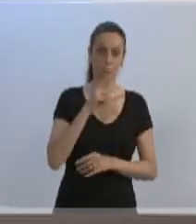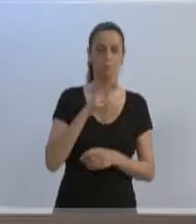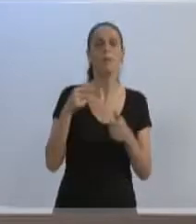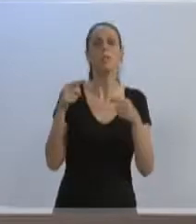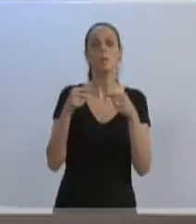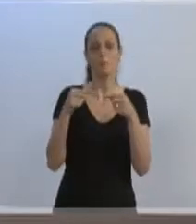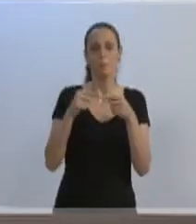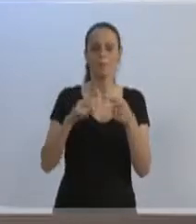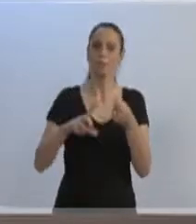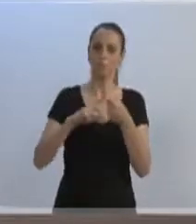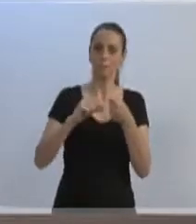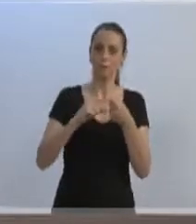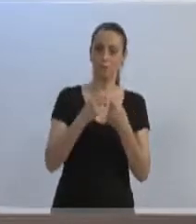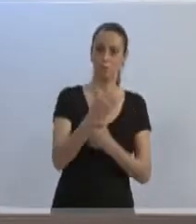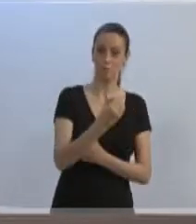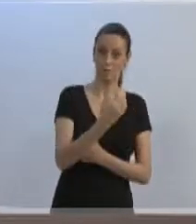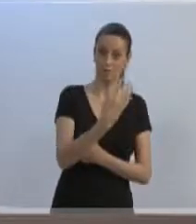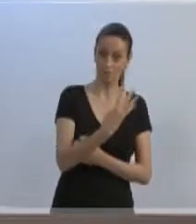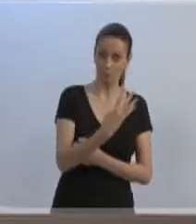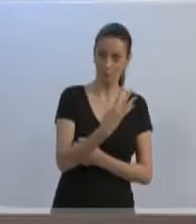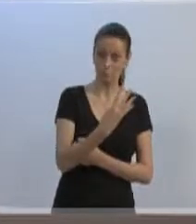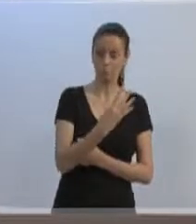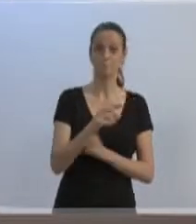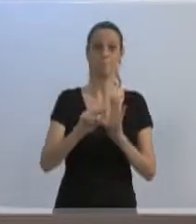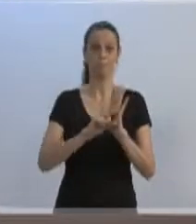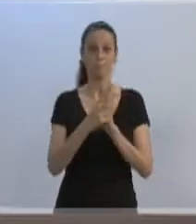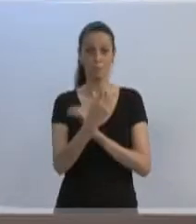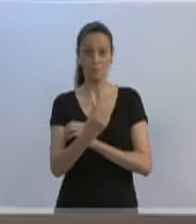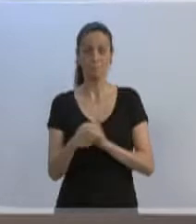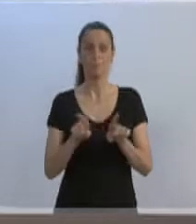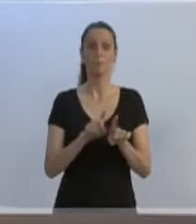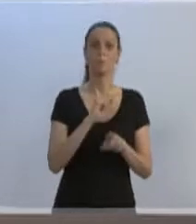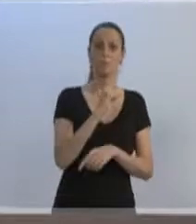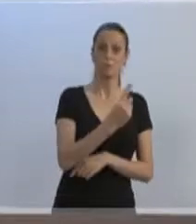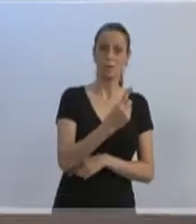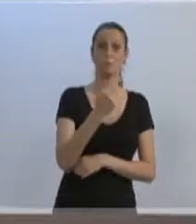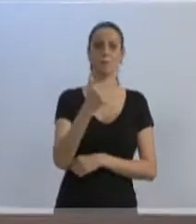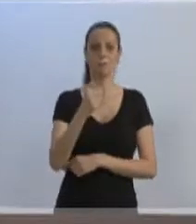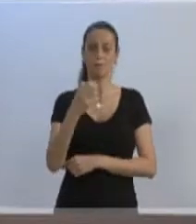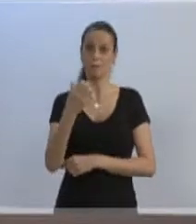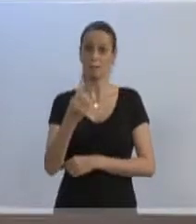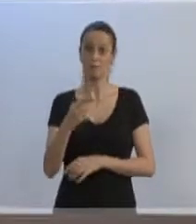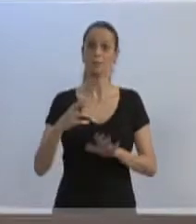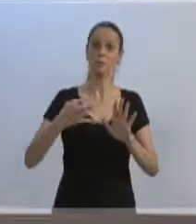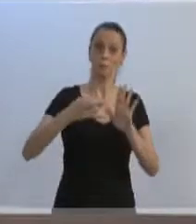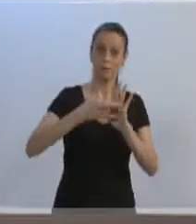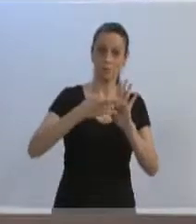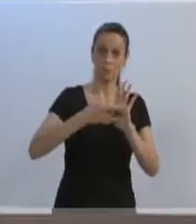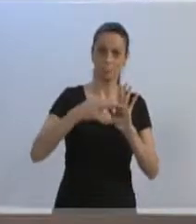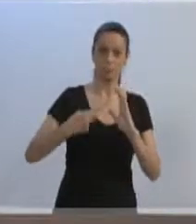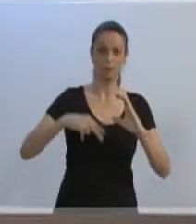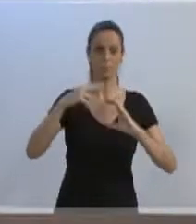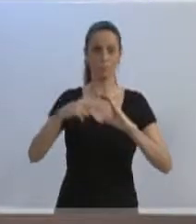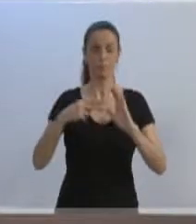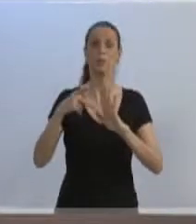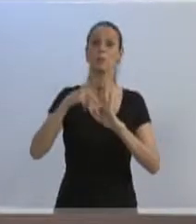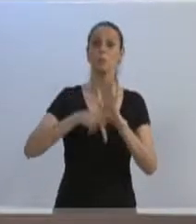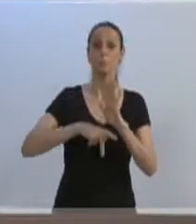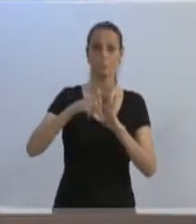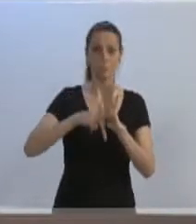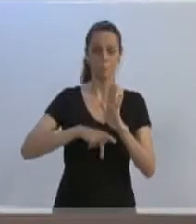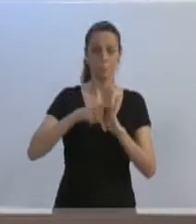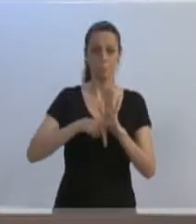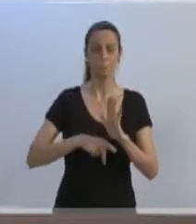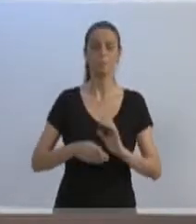64 16 e 176 do regimento interno desta casa dos projetos